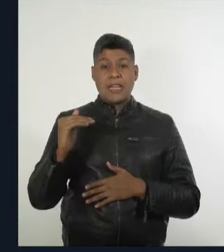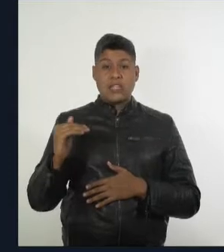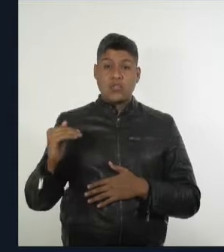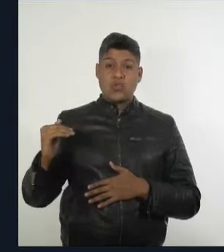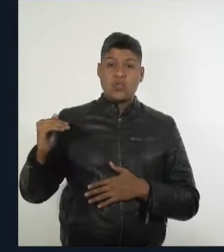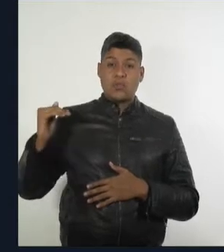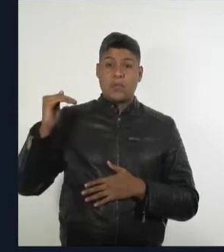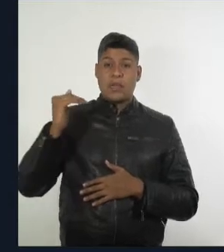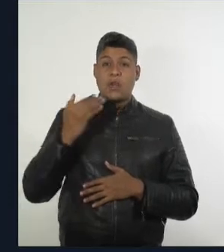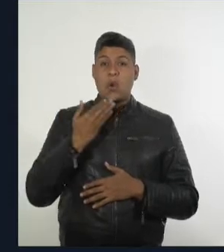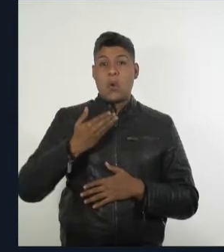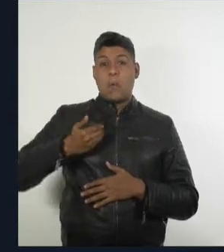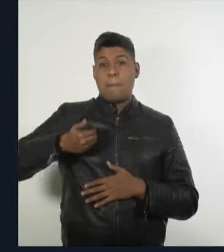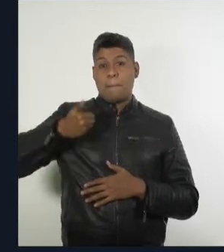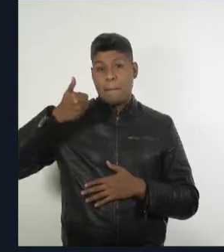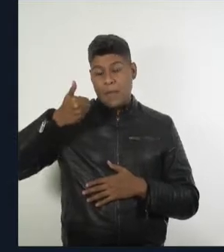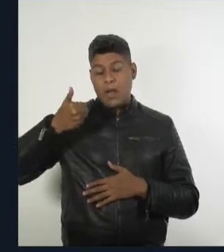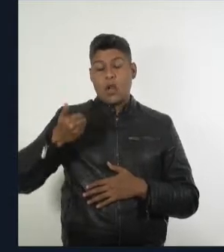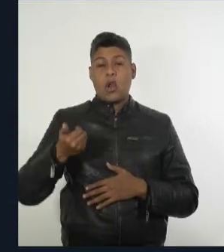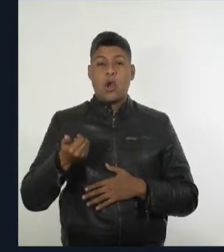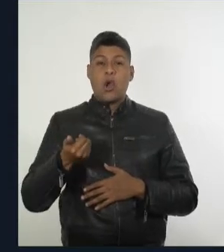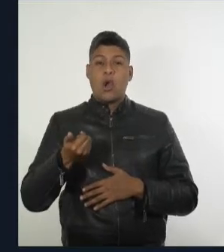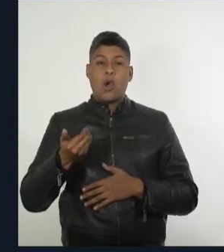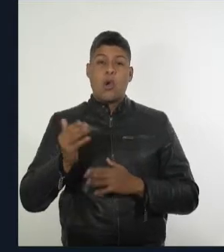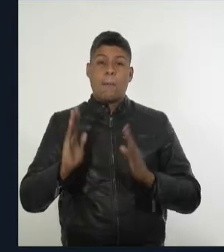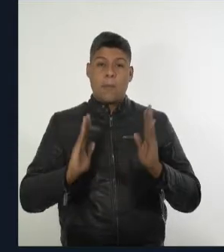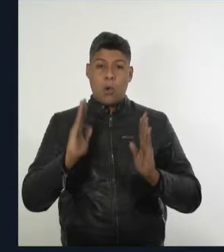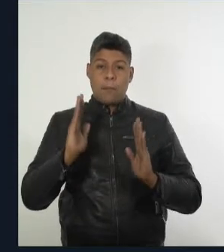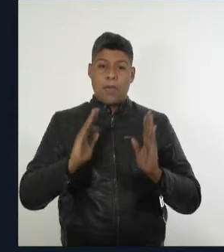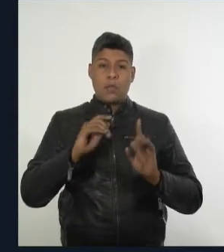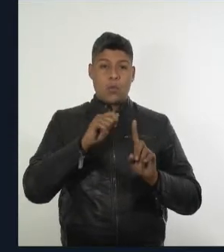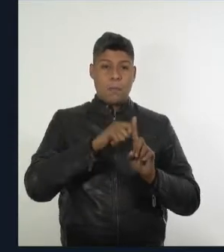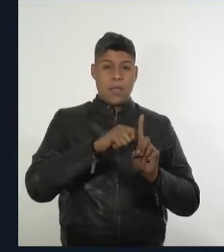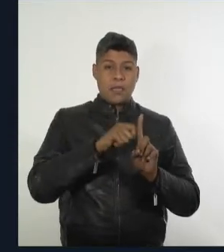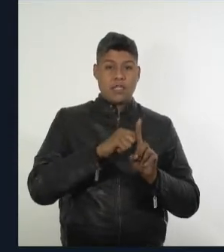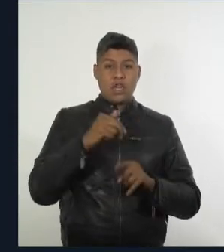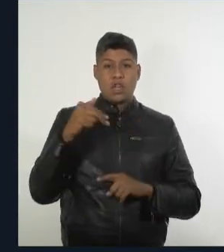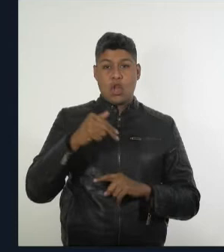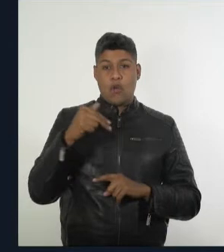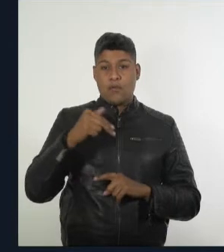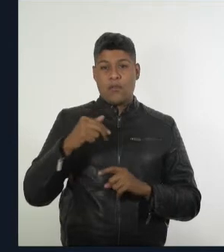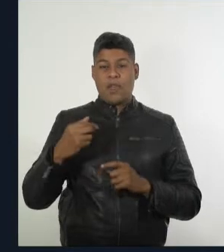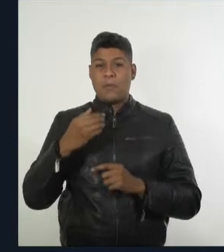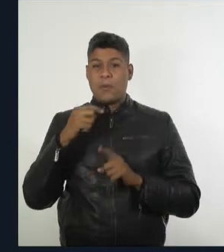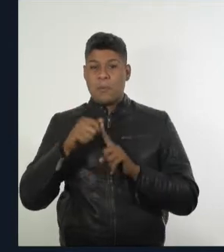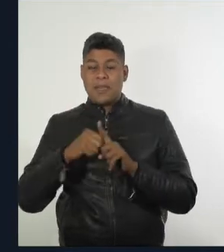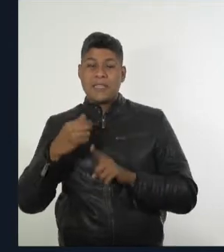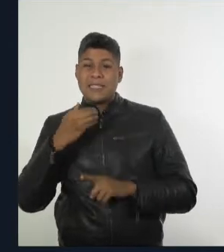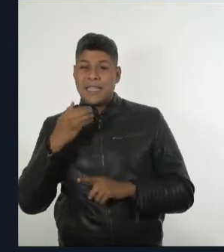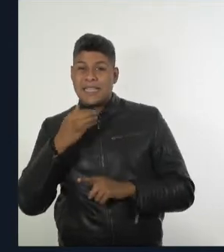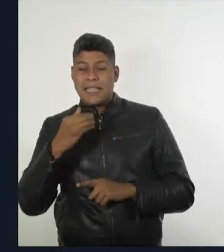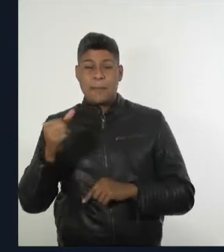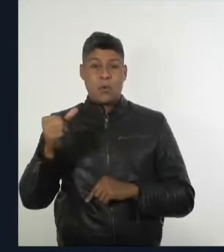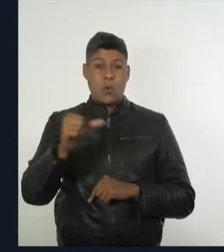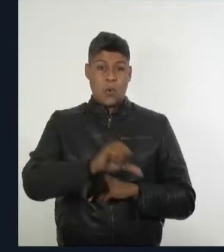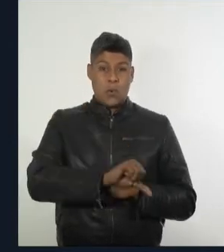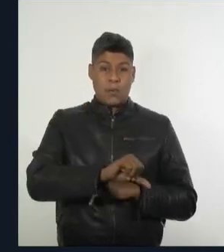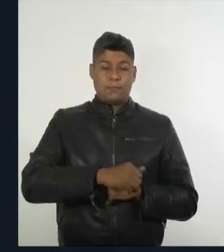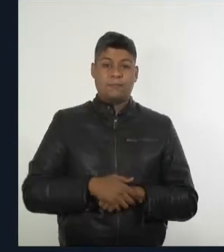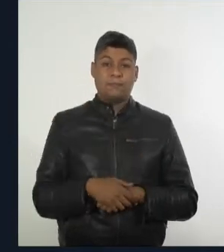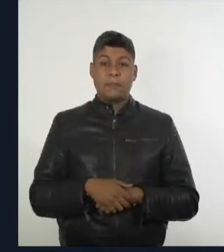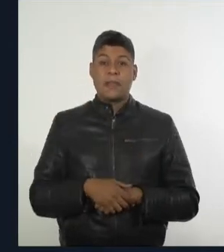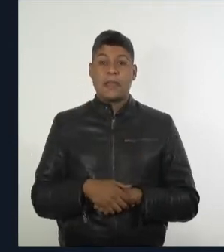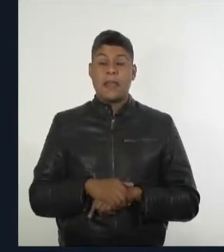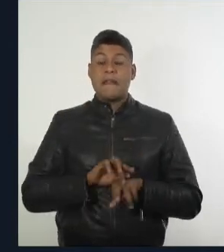ao melhor momento que nós tivemos na pandemia, que foram os meses de novembro e dezembro. Em relação às variantes